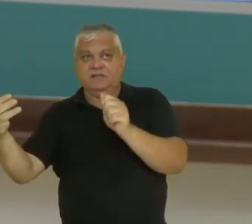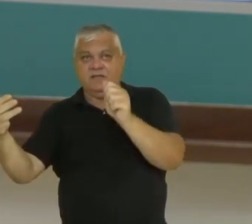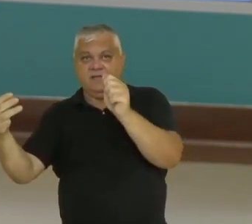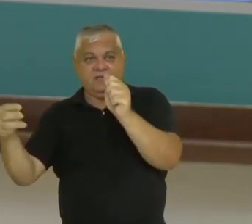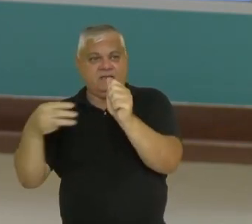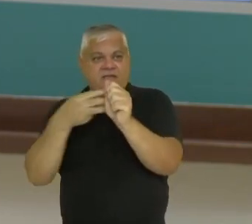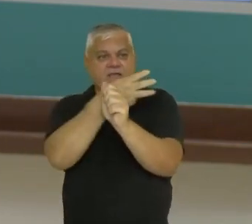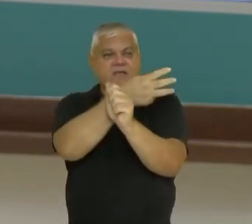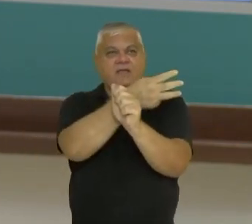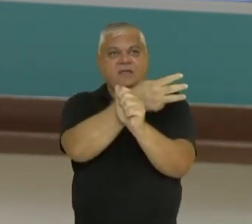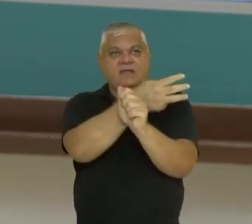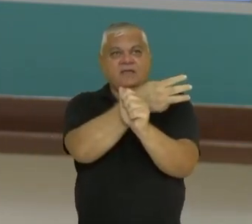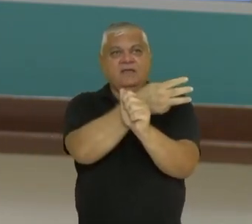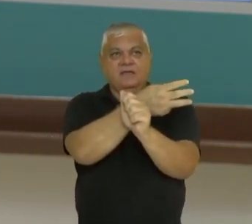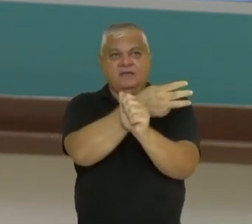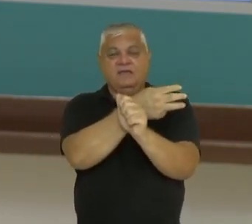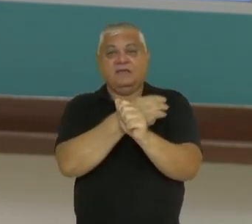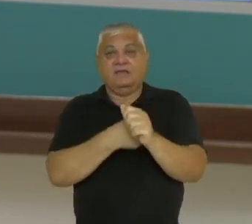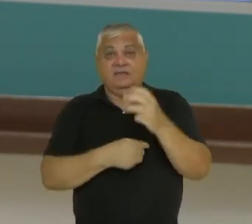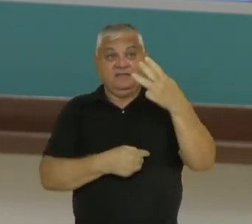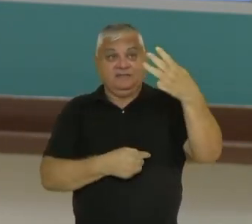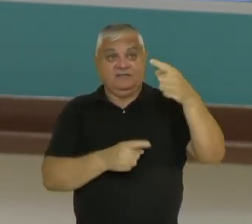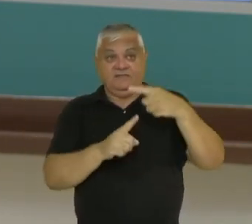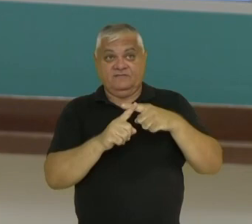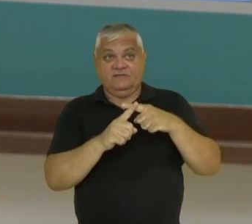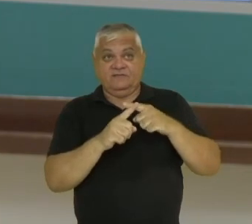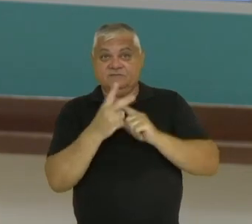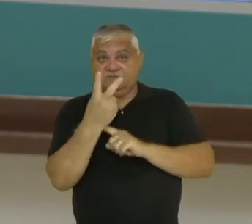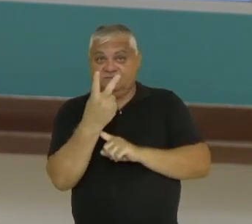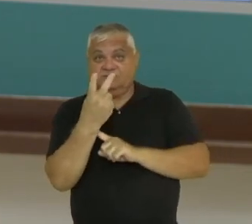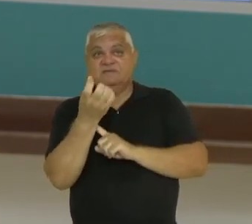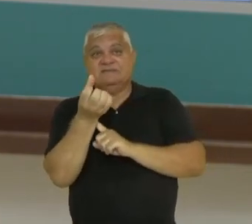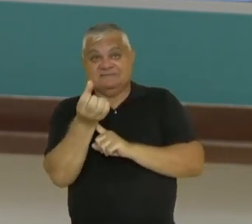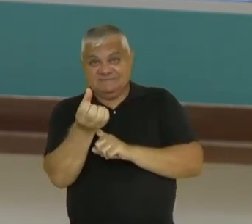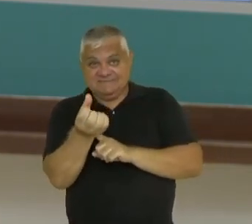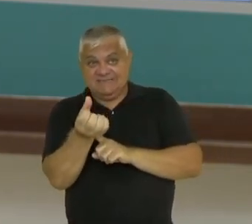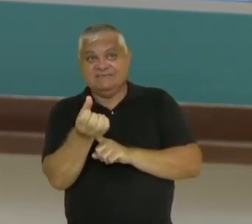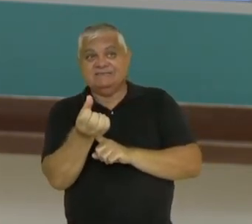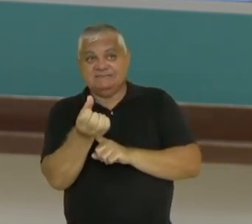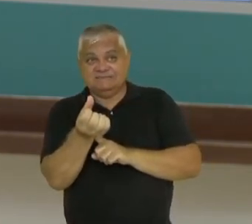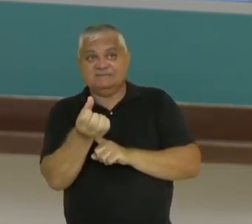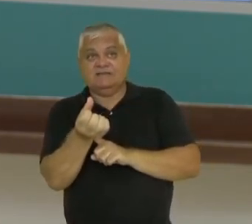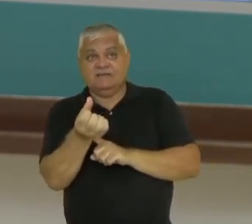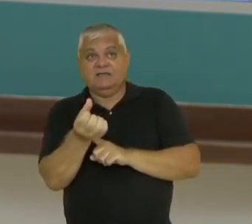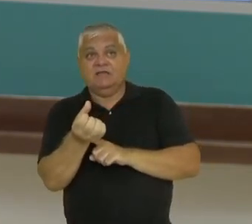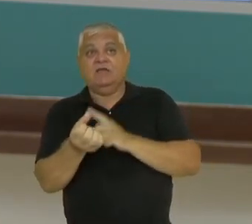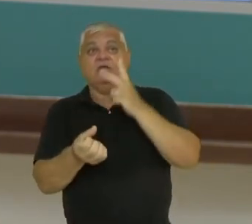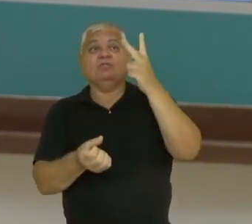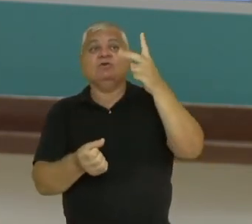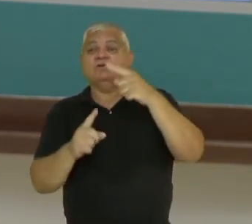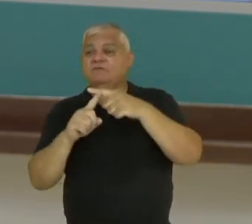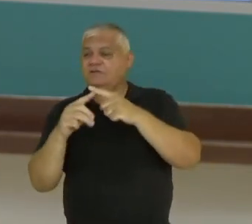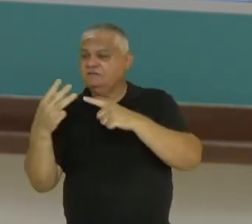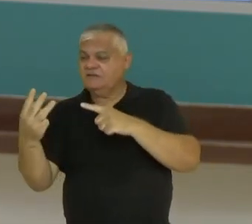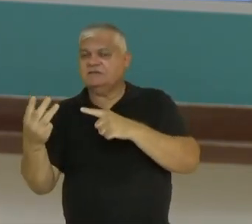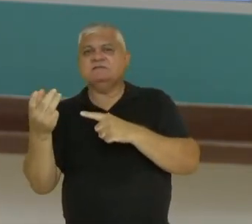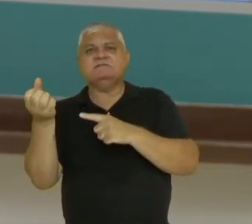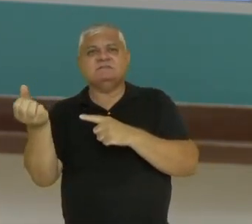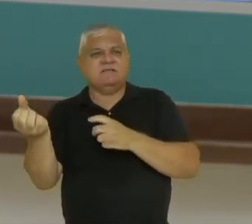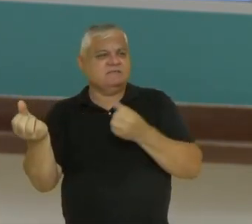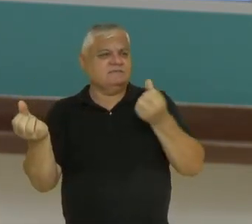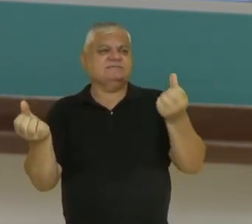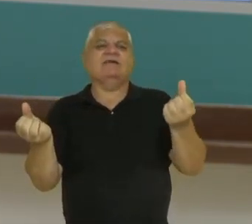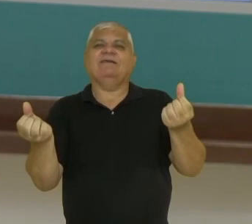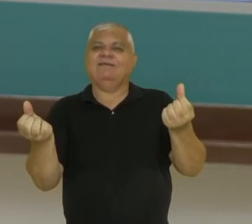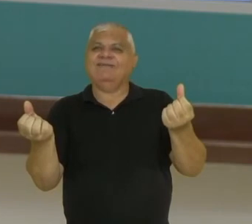eu tenho 3 vezes 2, eu vou ter, né, 6A aqui do outro lado e 2 vezes 3, 6A lá do outro